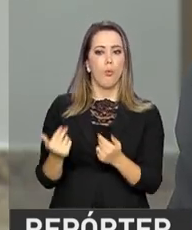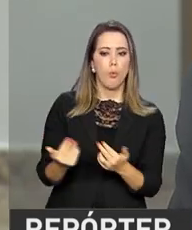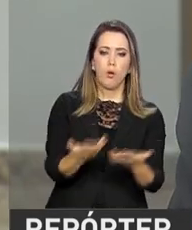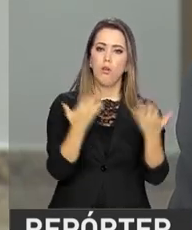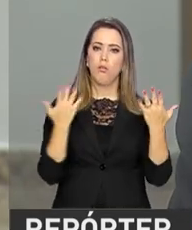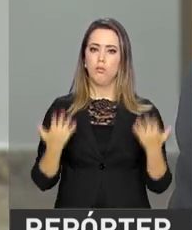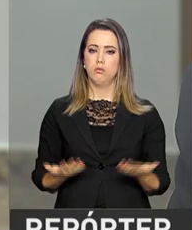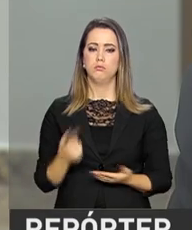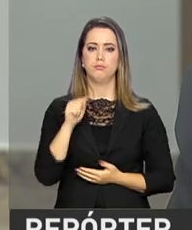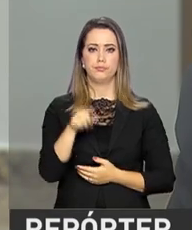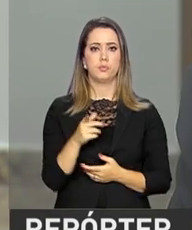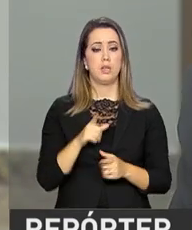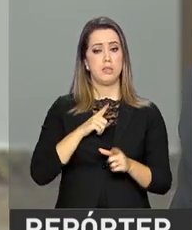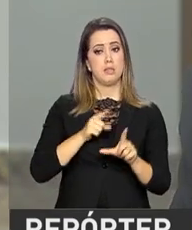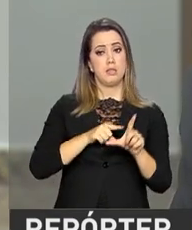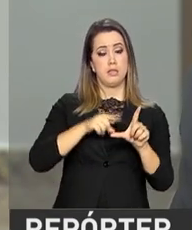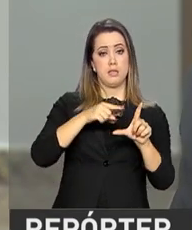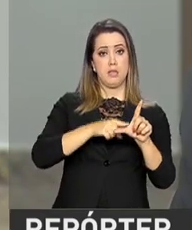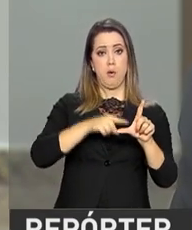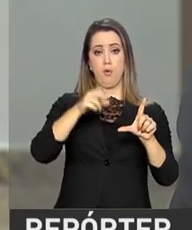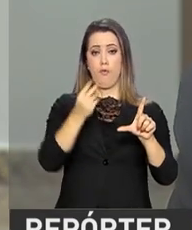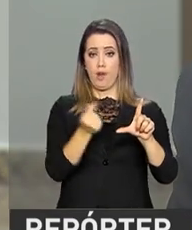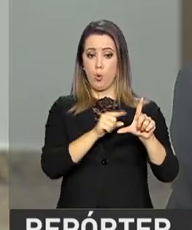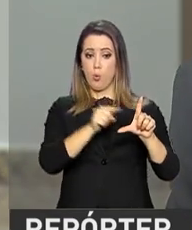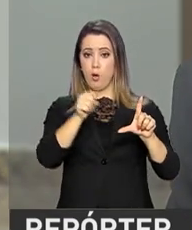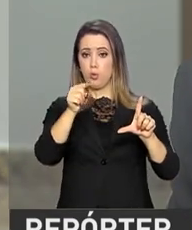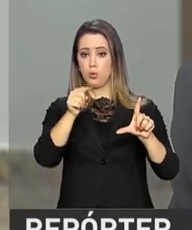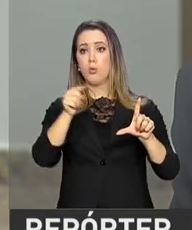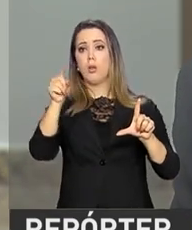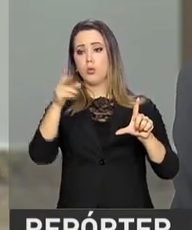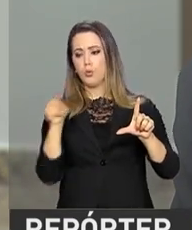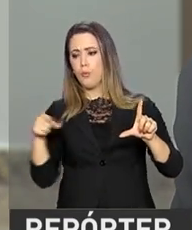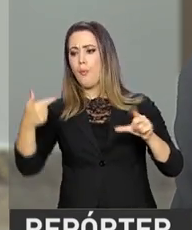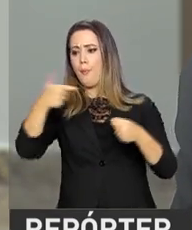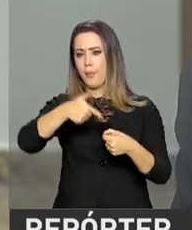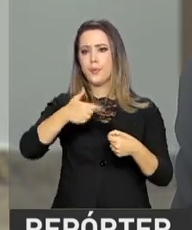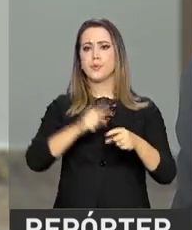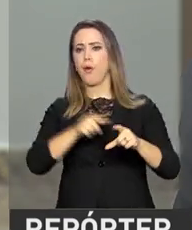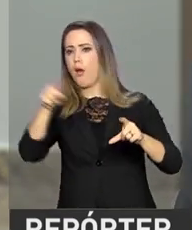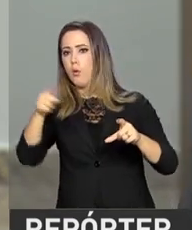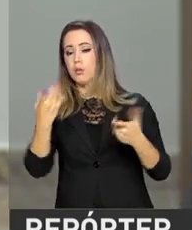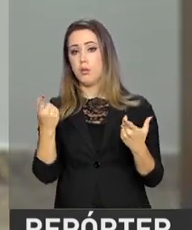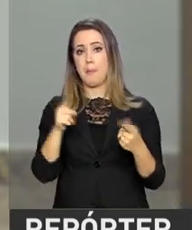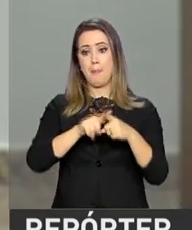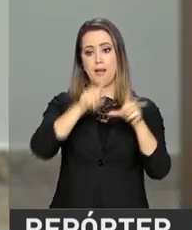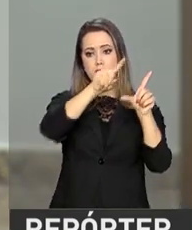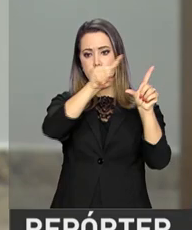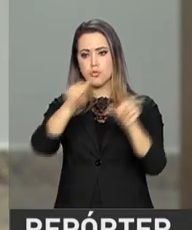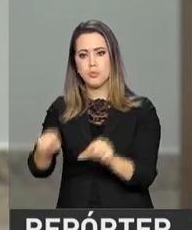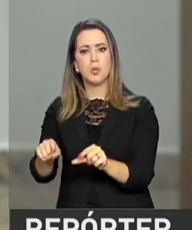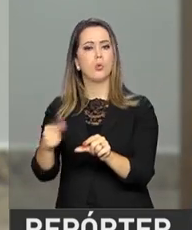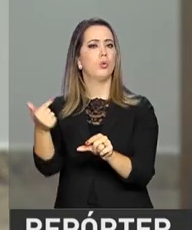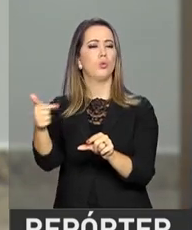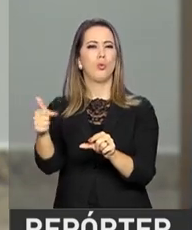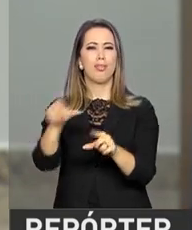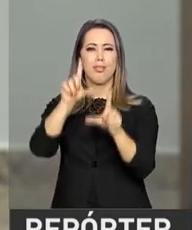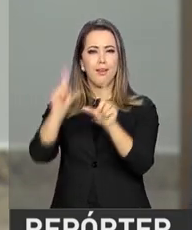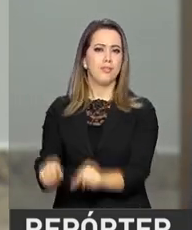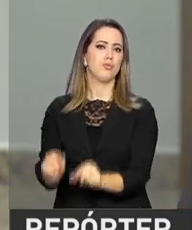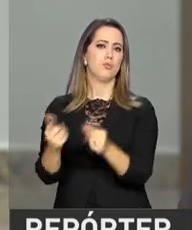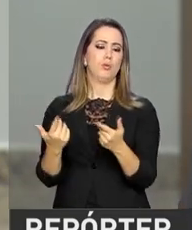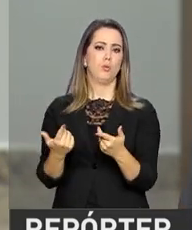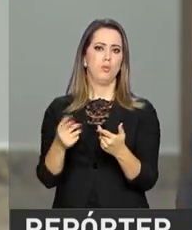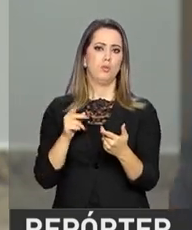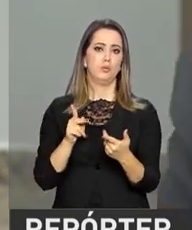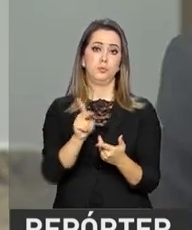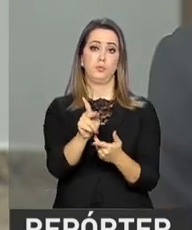da petrobrás e se a queda não se reflete nas bombas de gasolina ou seja